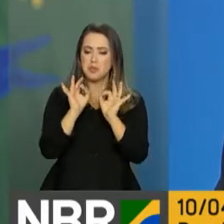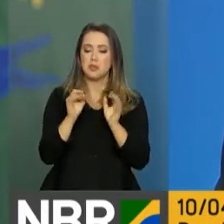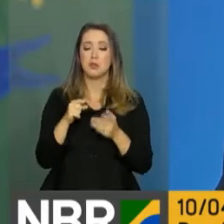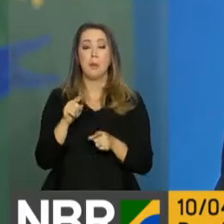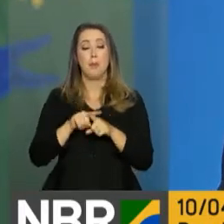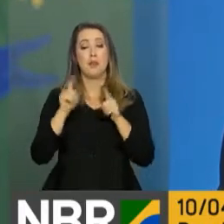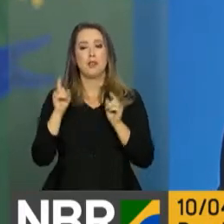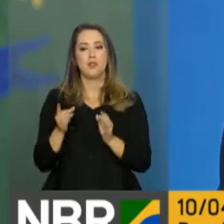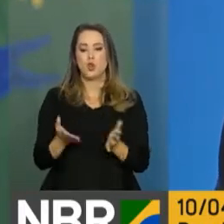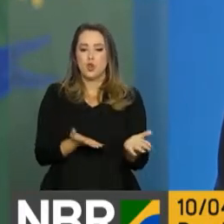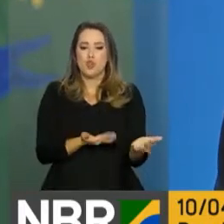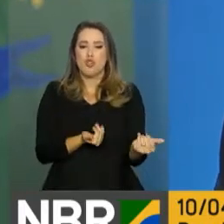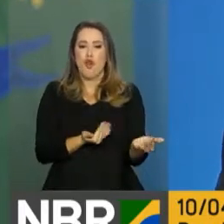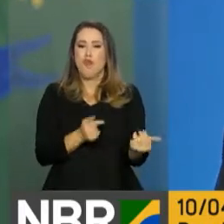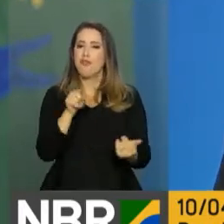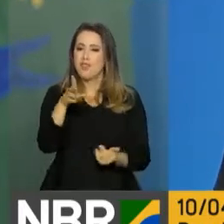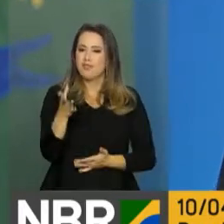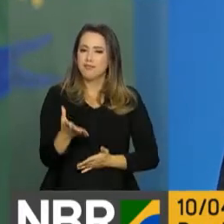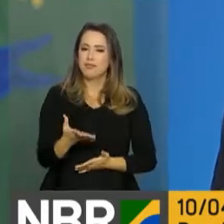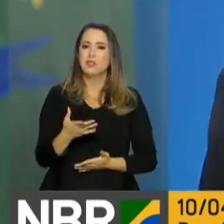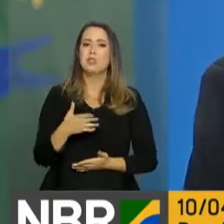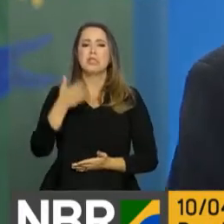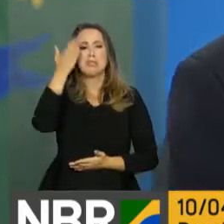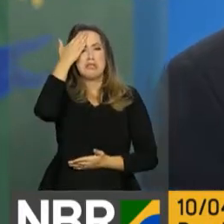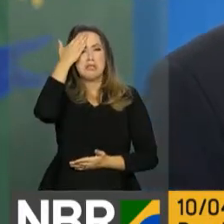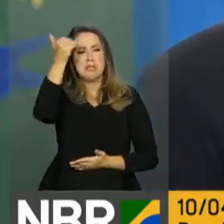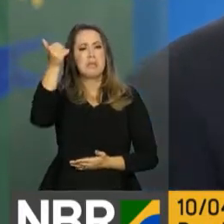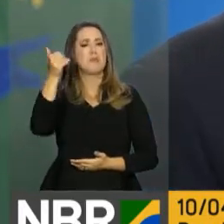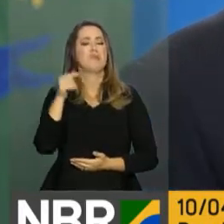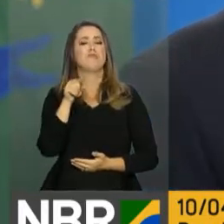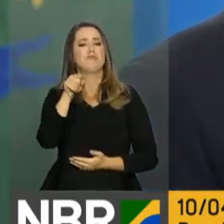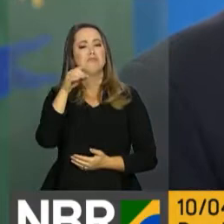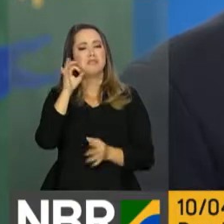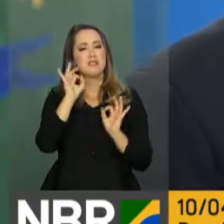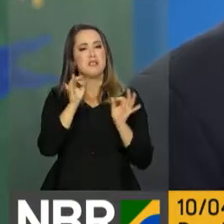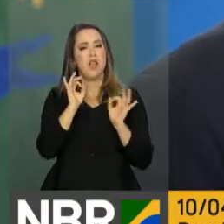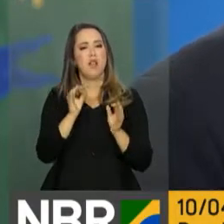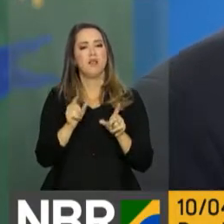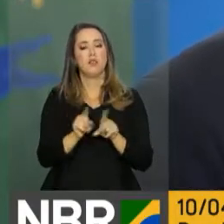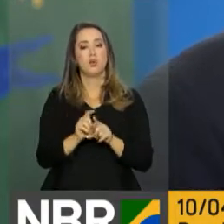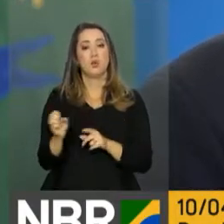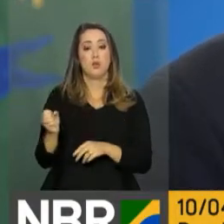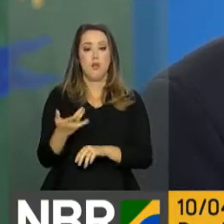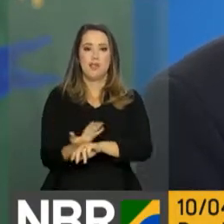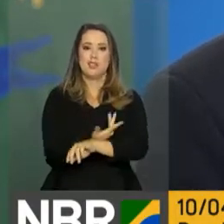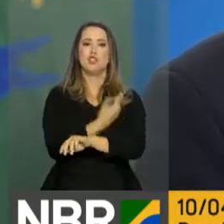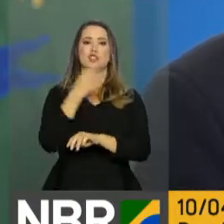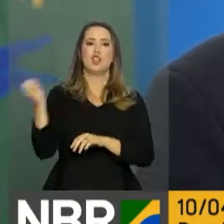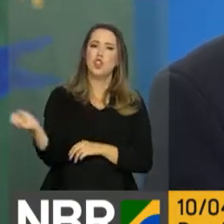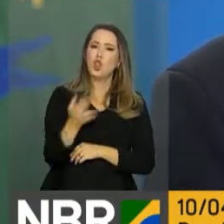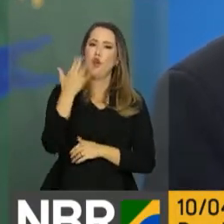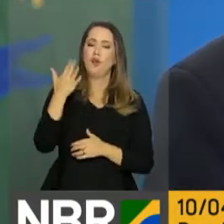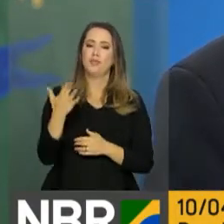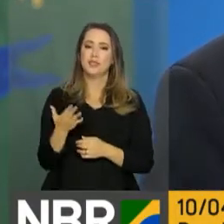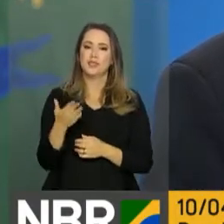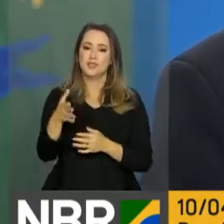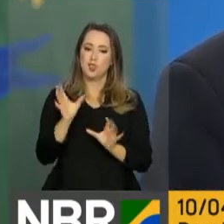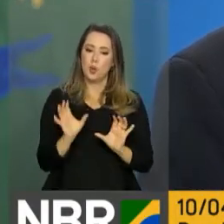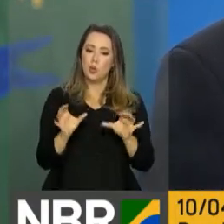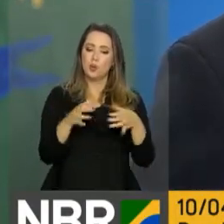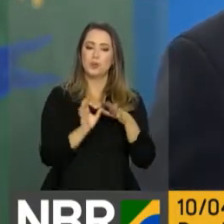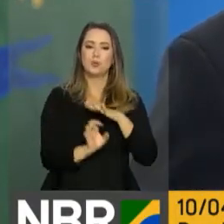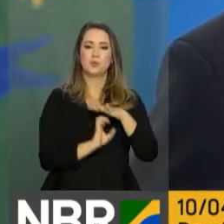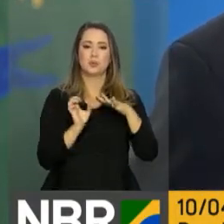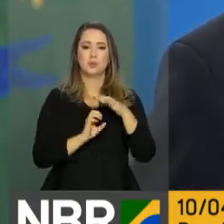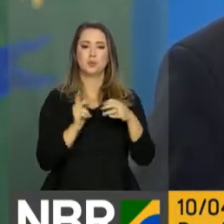sua juventude, não é? E com sua sapiência, naturalmente, uma energia nova à pasta, ao governo,